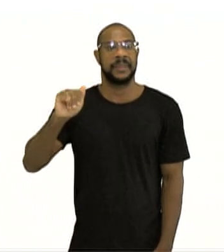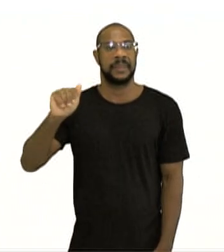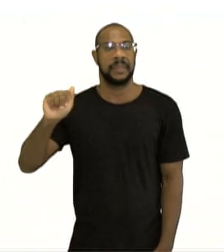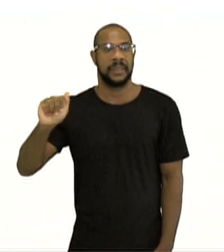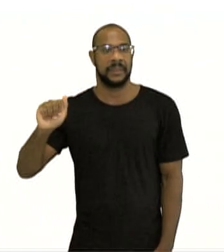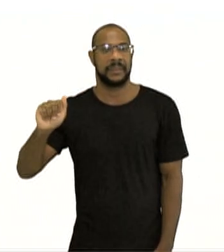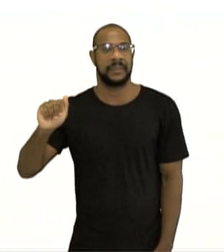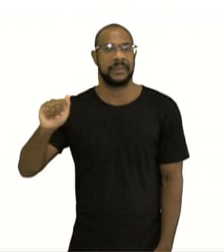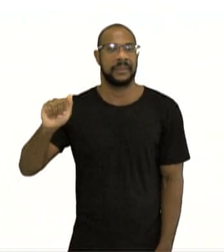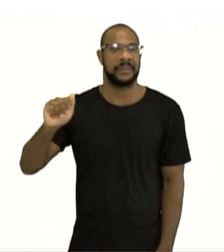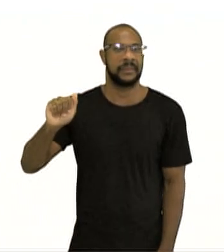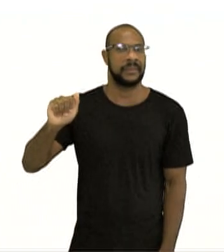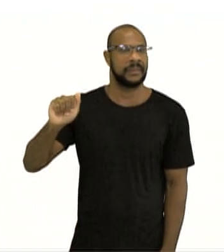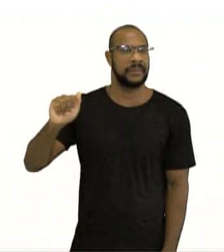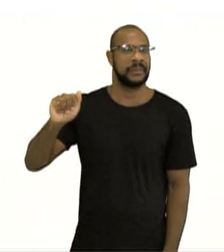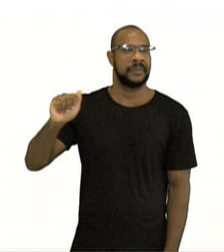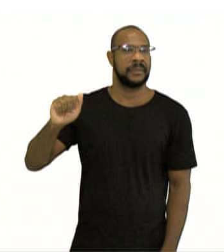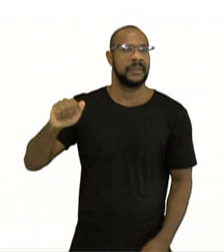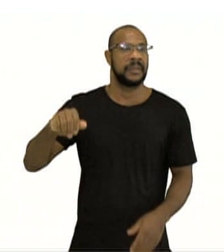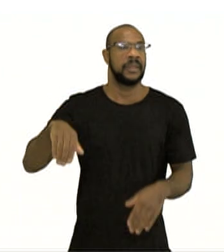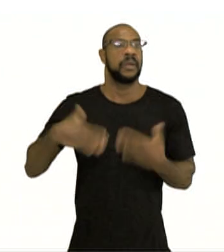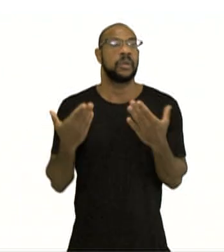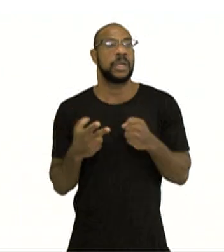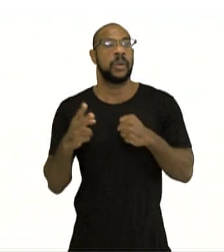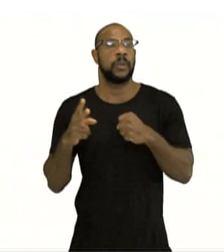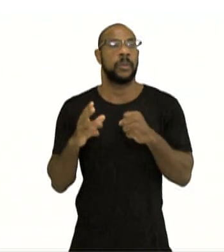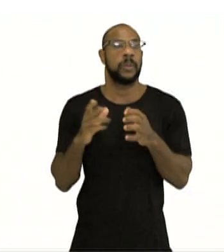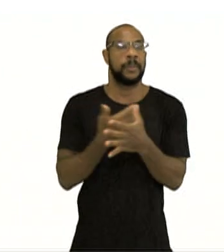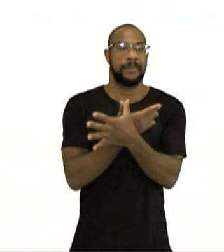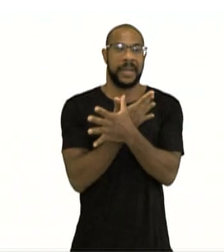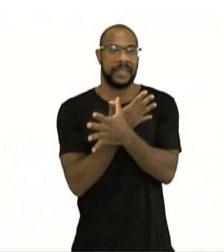Qual que é o pássaro e qual que é o verbo?